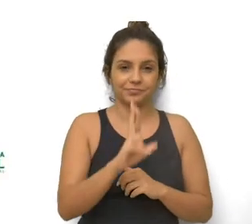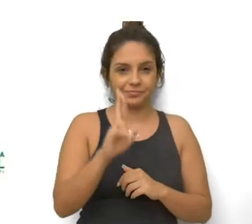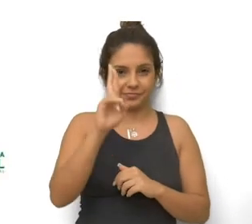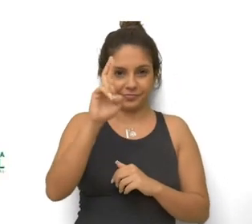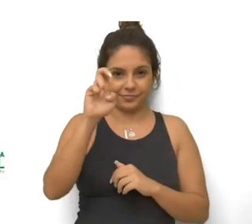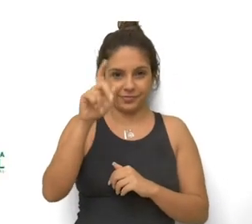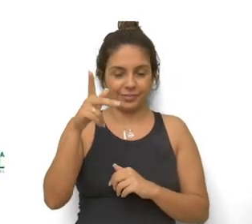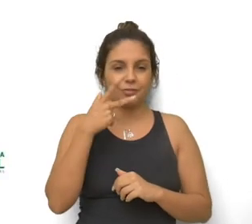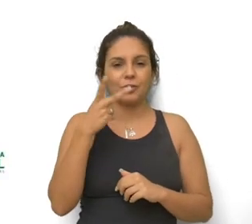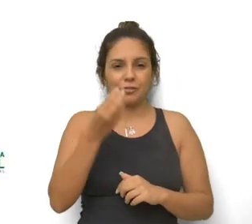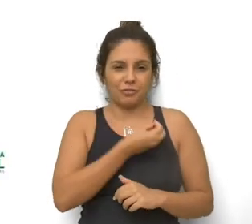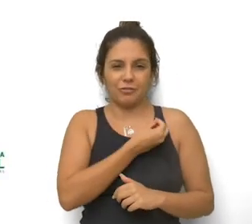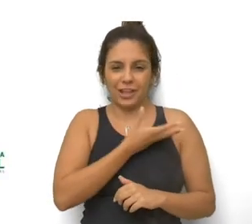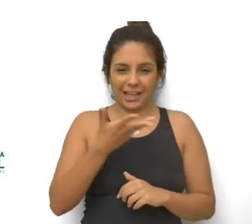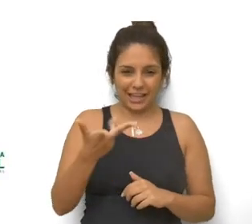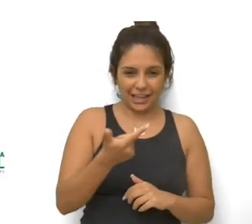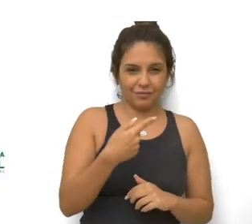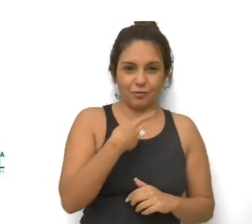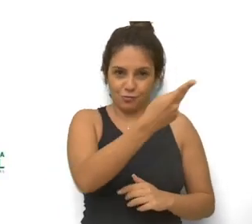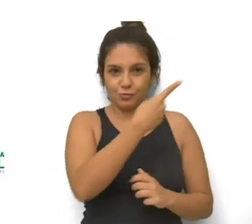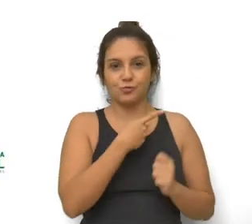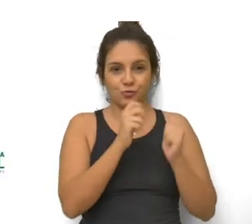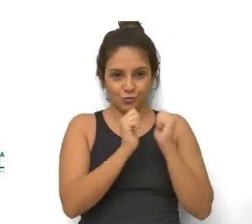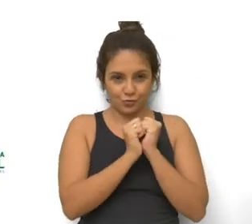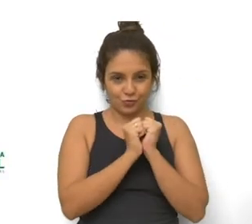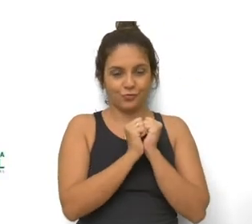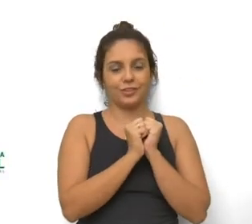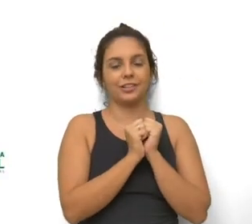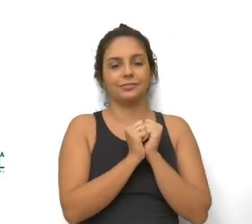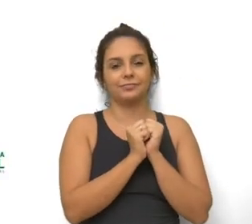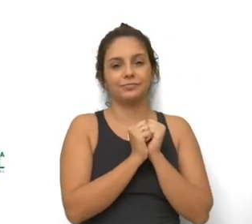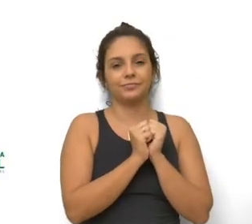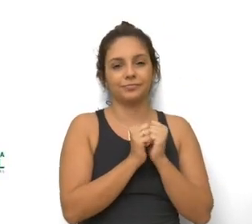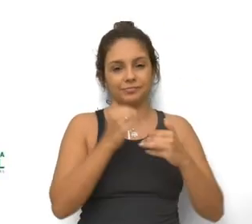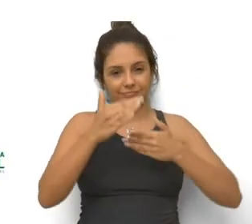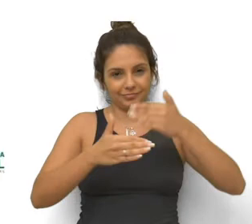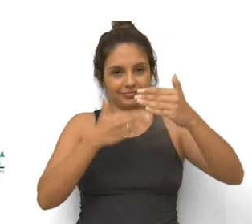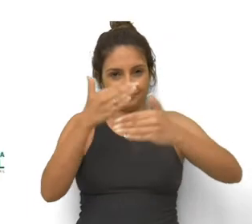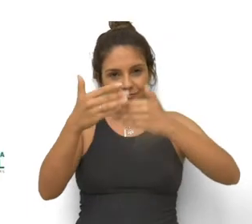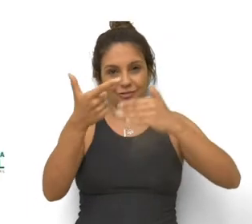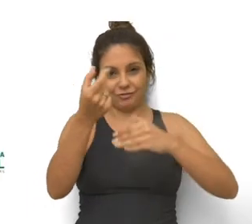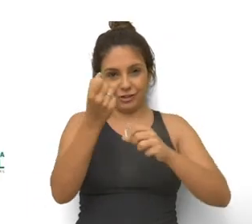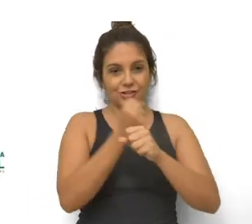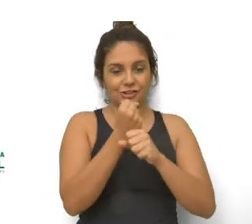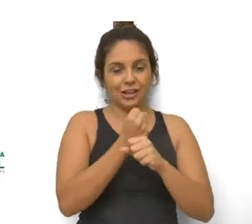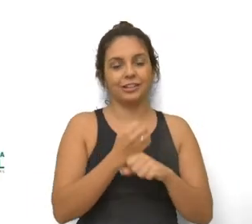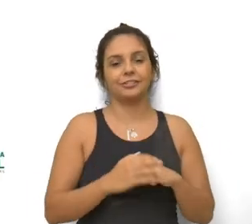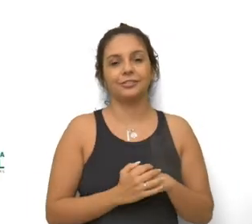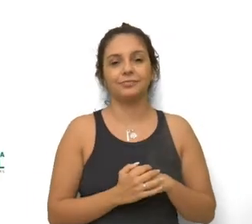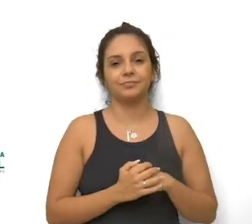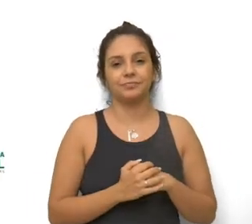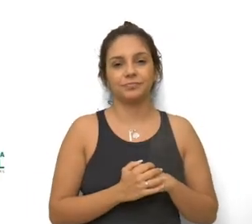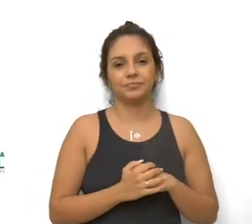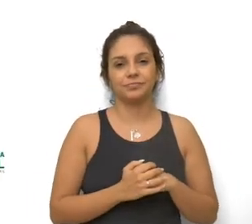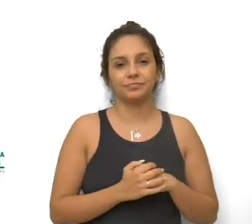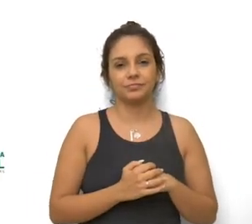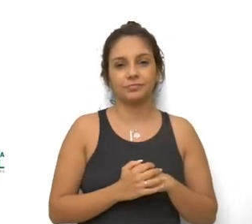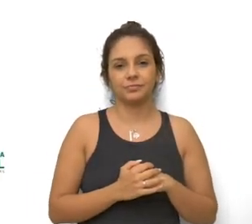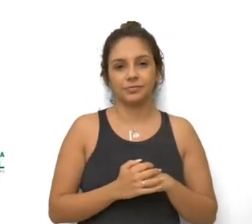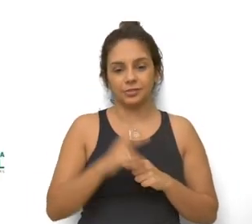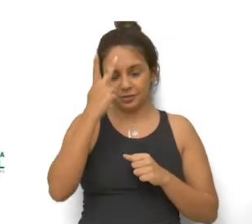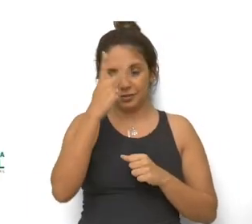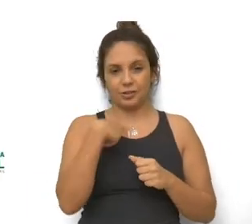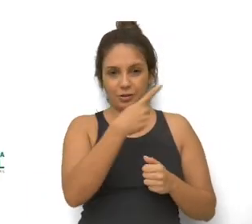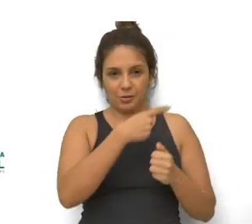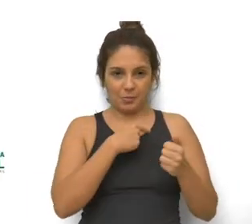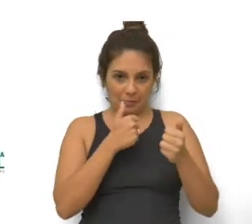viveu coisas incríveis, né, Marta? Eu e você vivemos coisas maravilhosas ao longo desses 20 anos, justamente pela